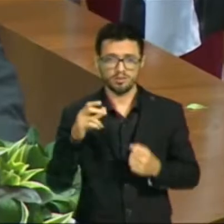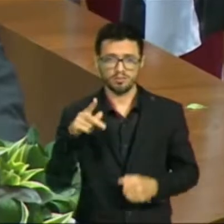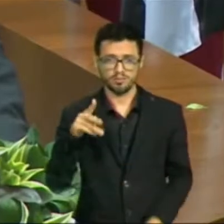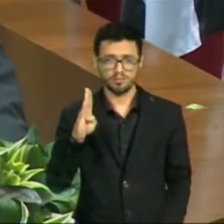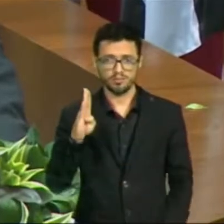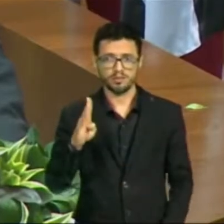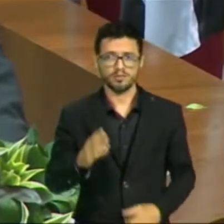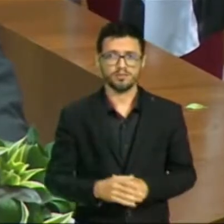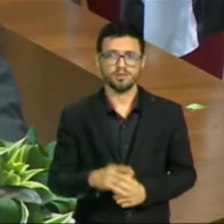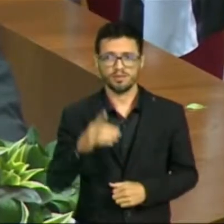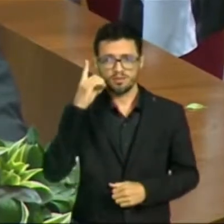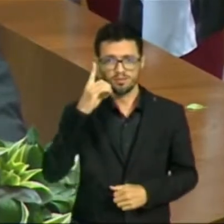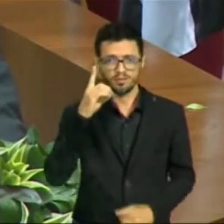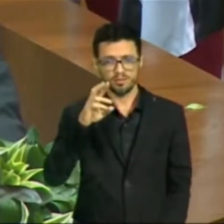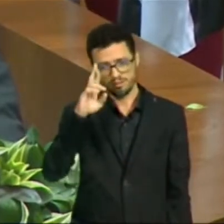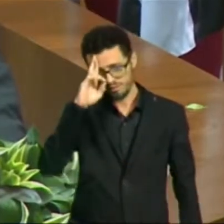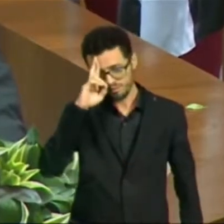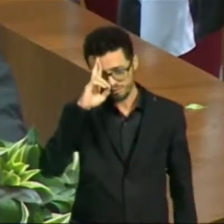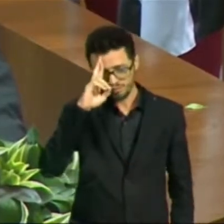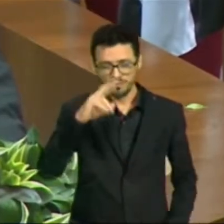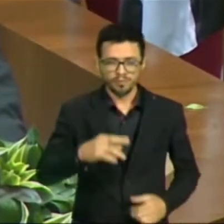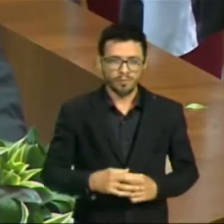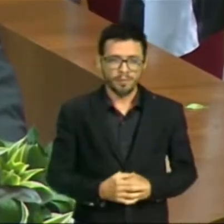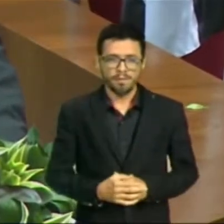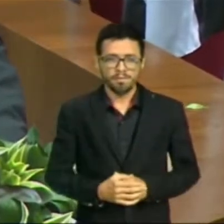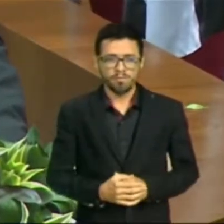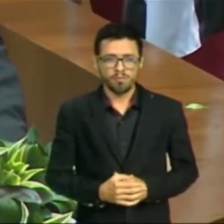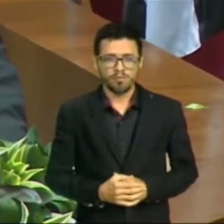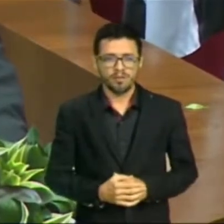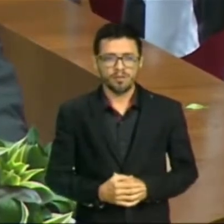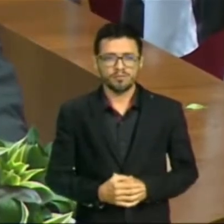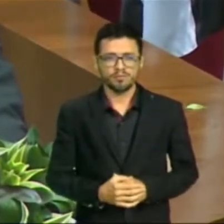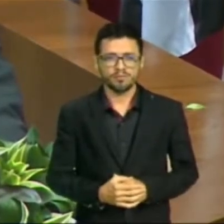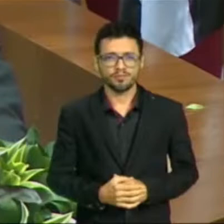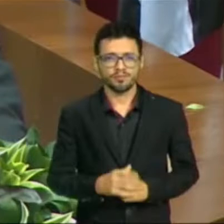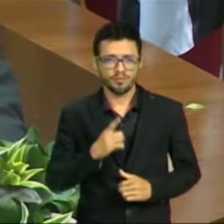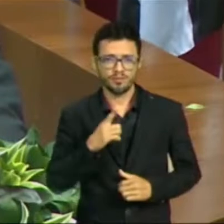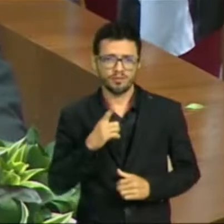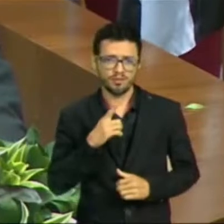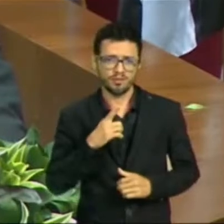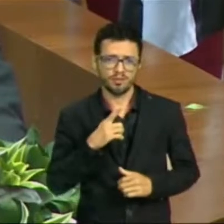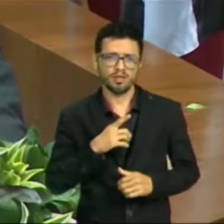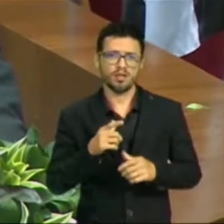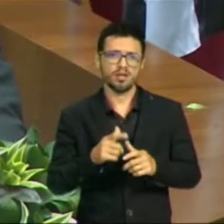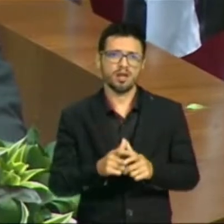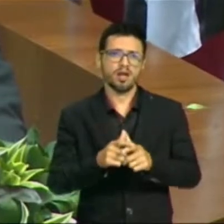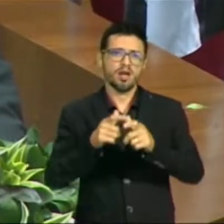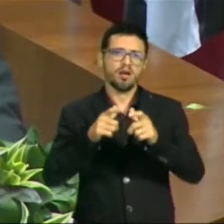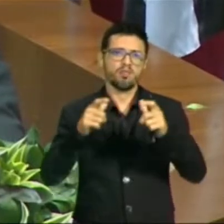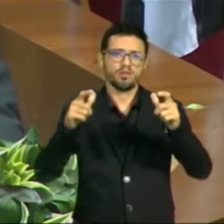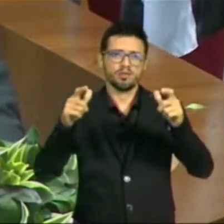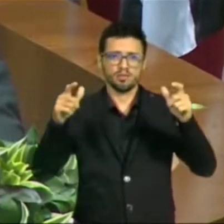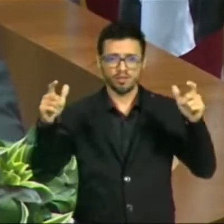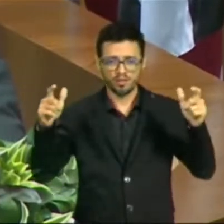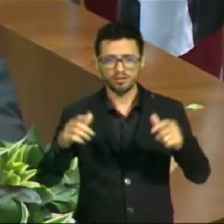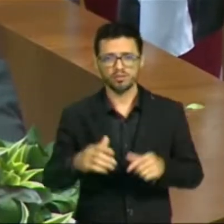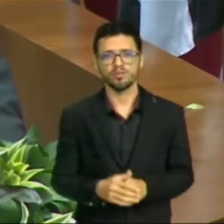deputado Arnaldo Melo, vem só crescendo, diminuindo o